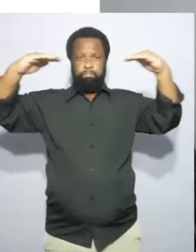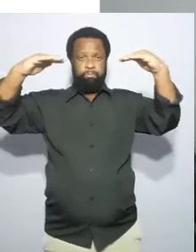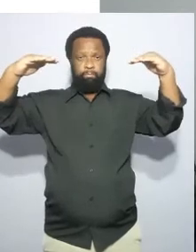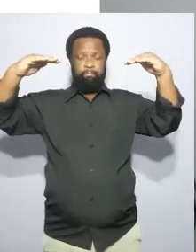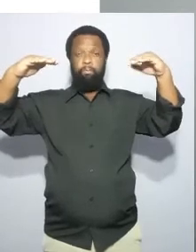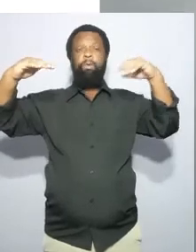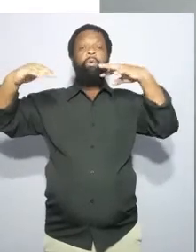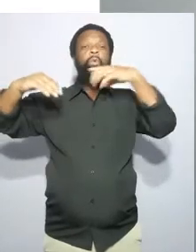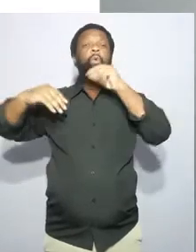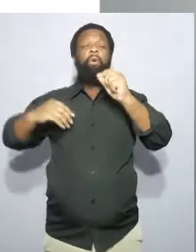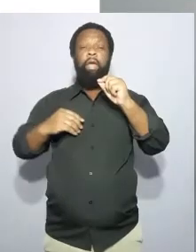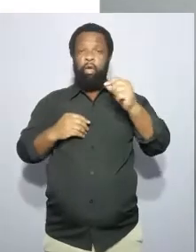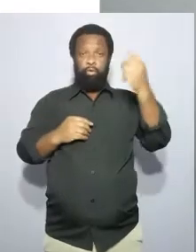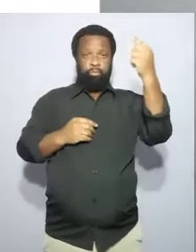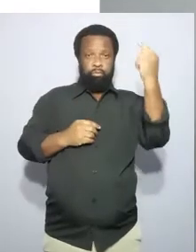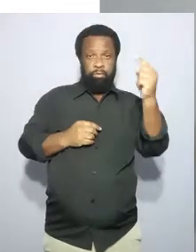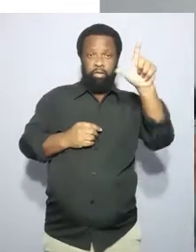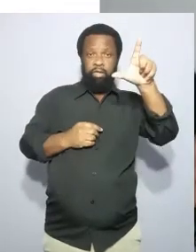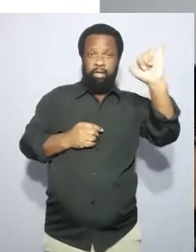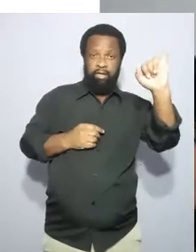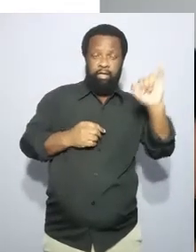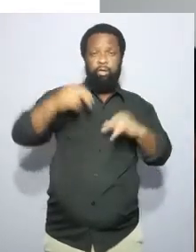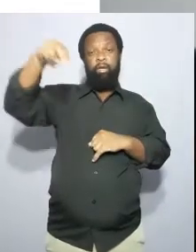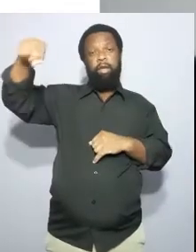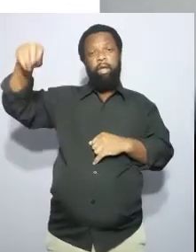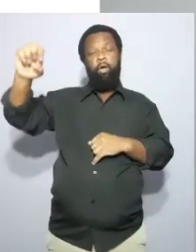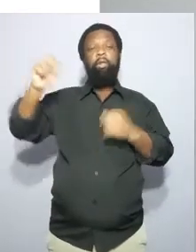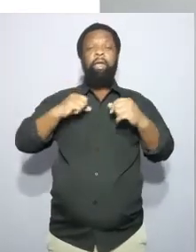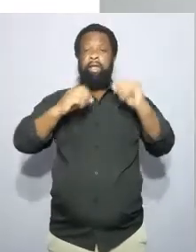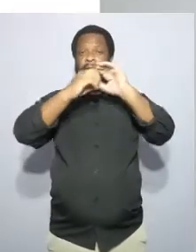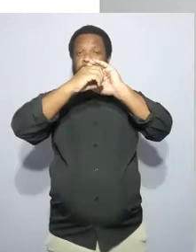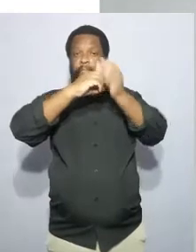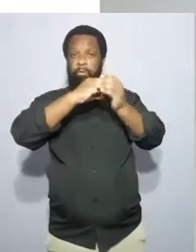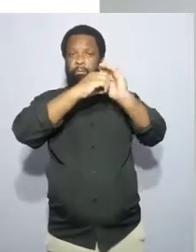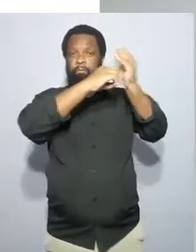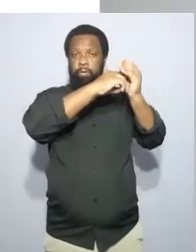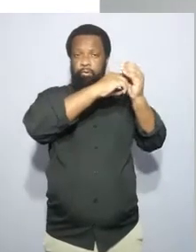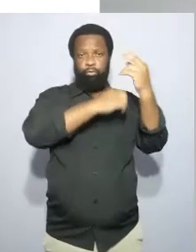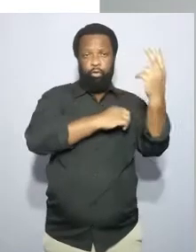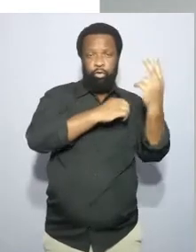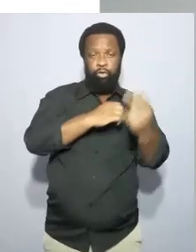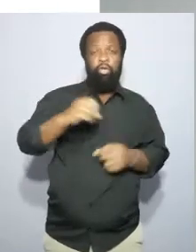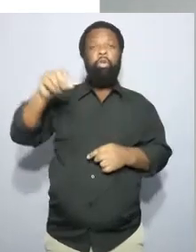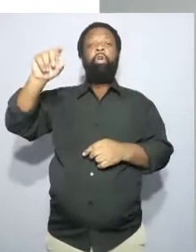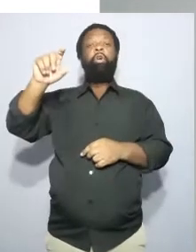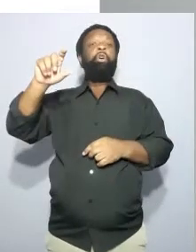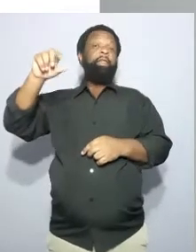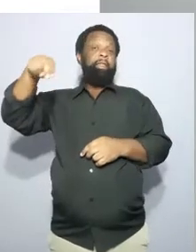período. Isso significa que os dois possuem duas camadas. Então, olha lá. Lítio tem